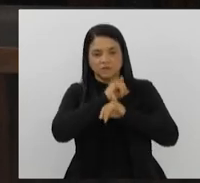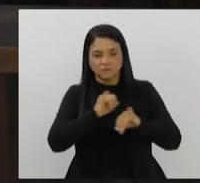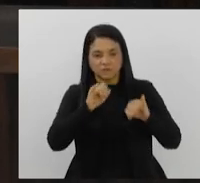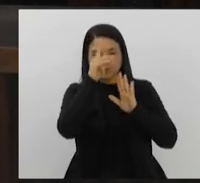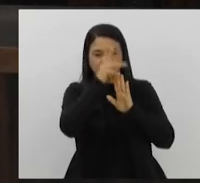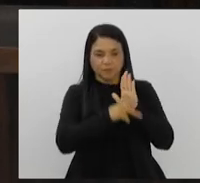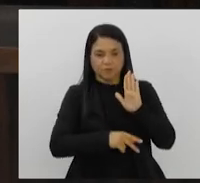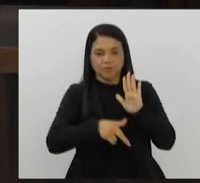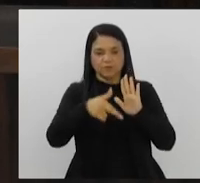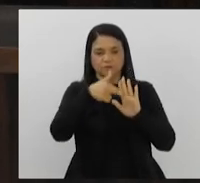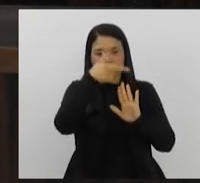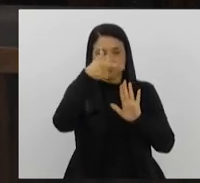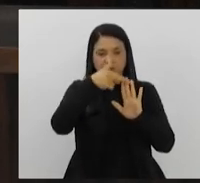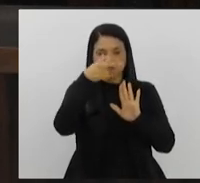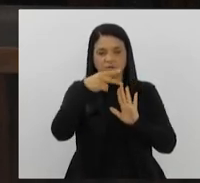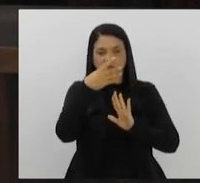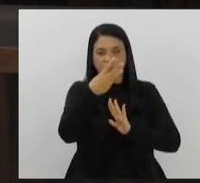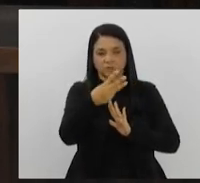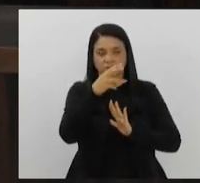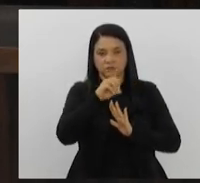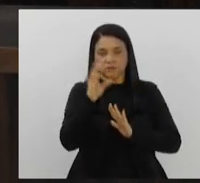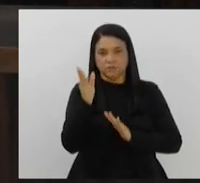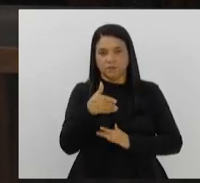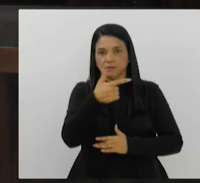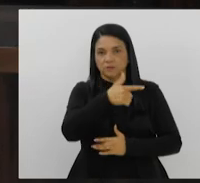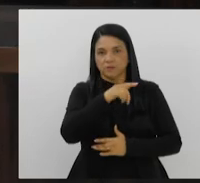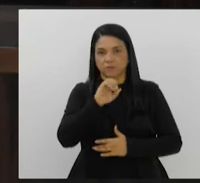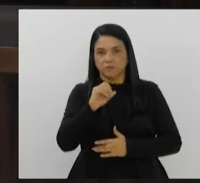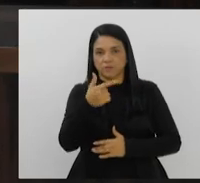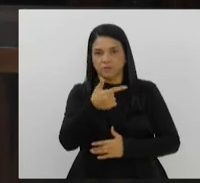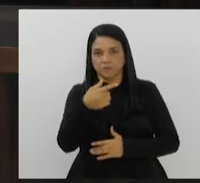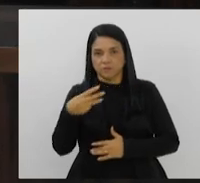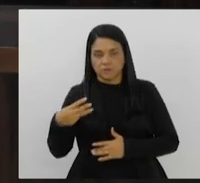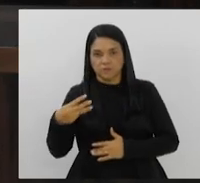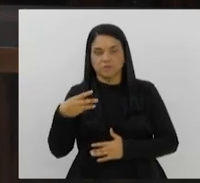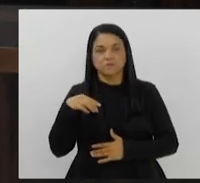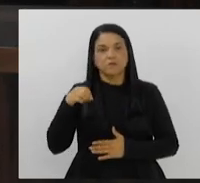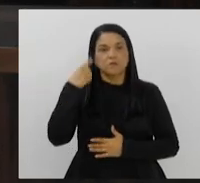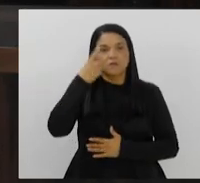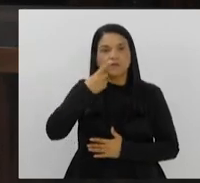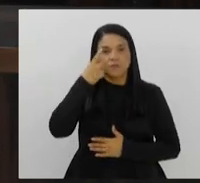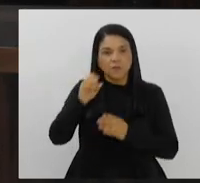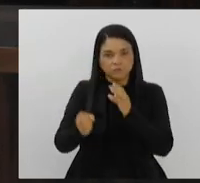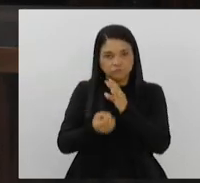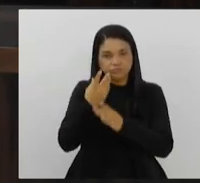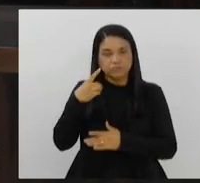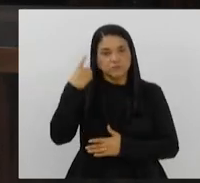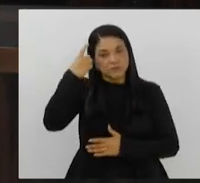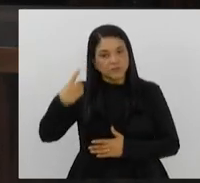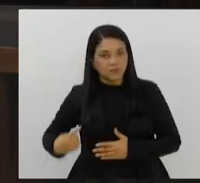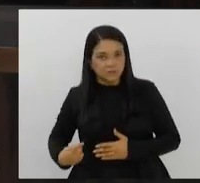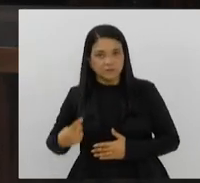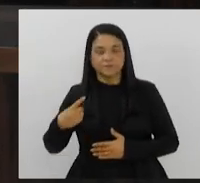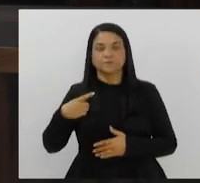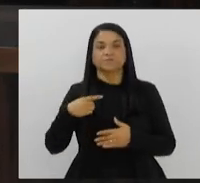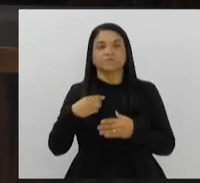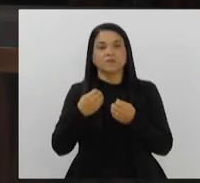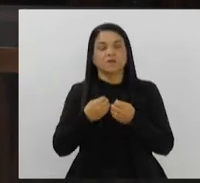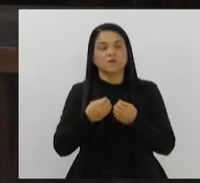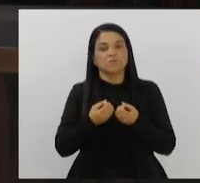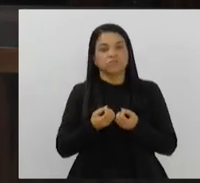Anuncio. Projeto de resolução número 30/2023, de autoria da deputada Dani Balbi, que